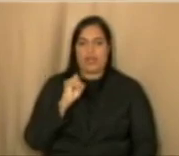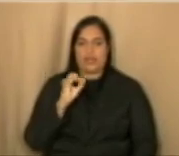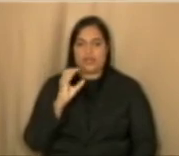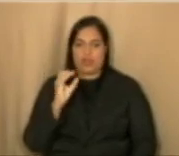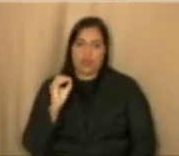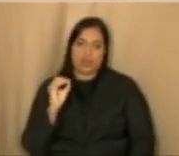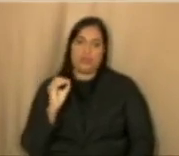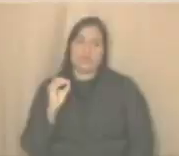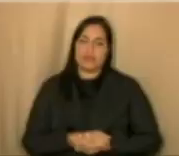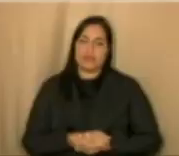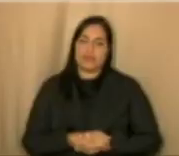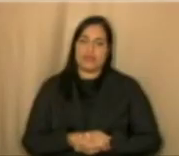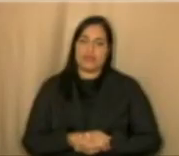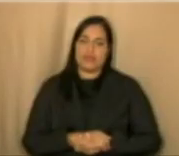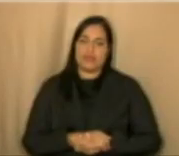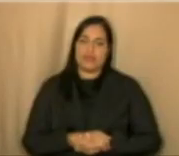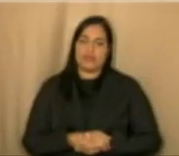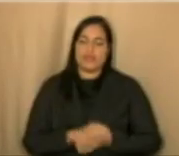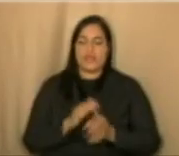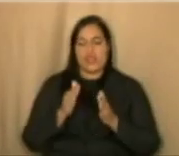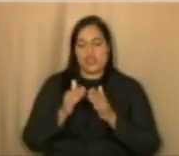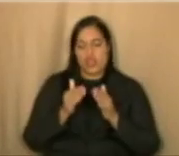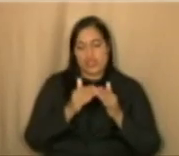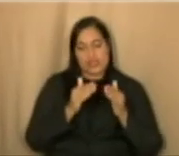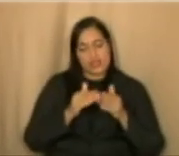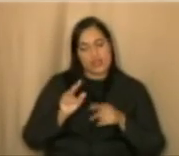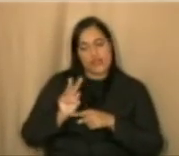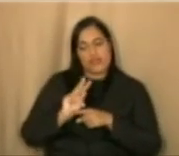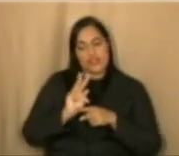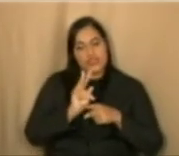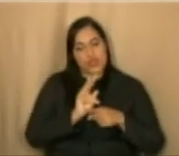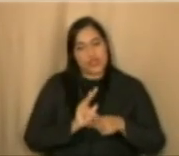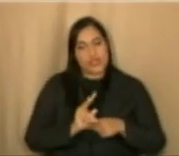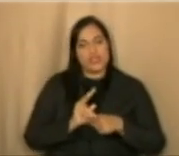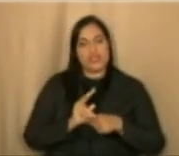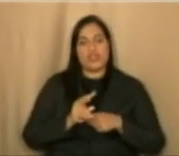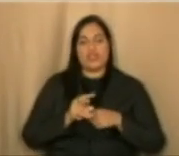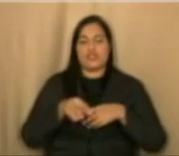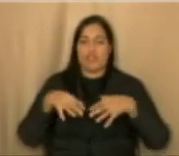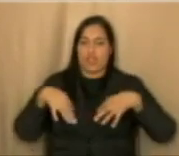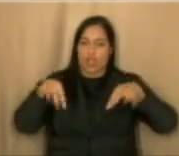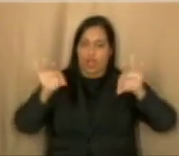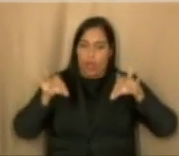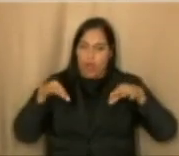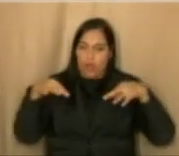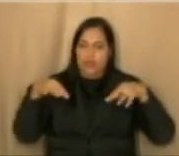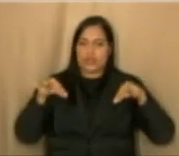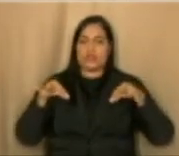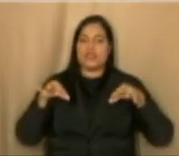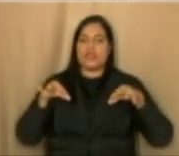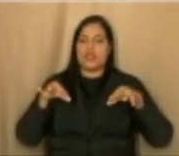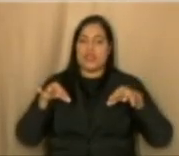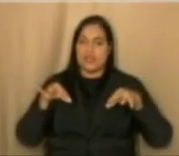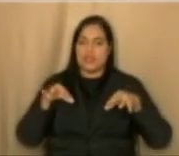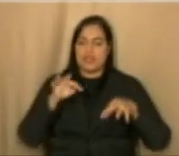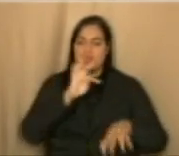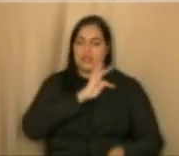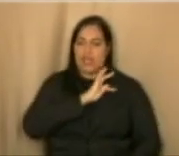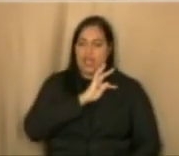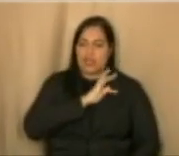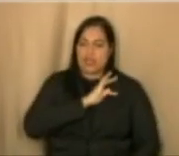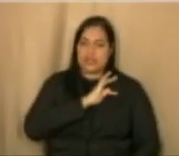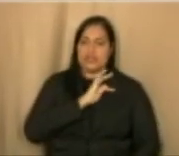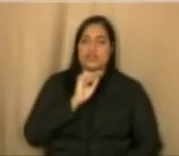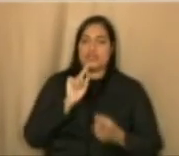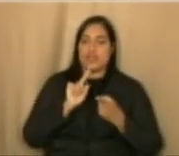algumas dessas reivindicações que solicitam vistorias colocação de lona viabilidade técnica e